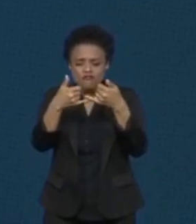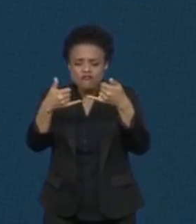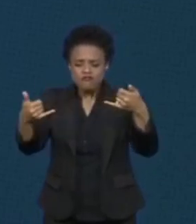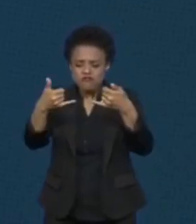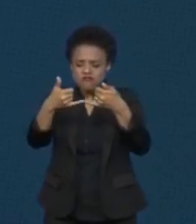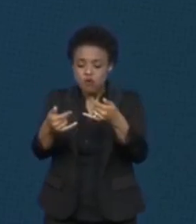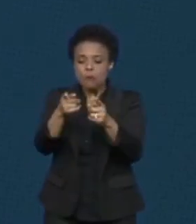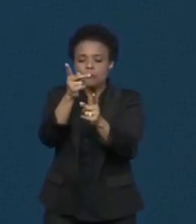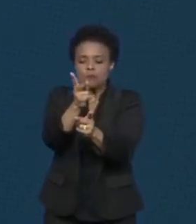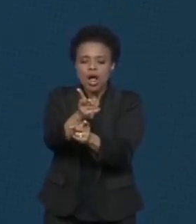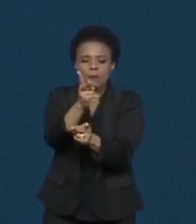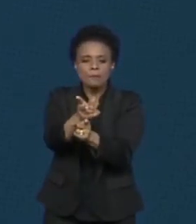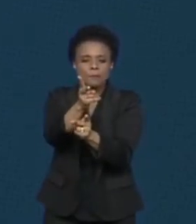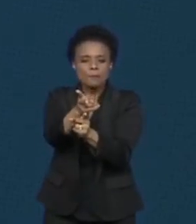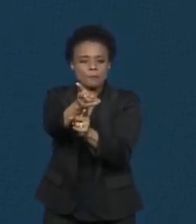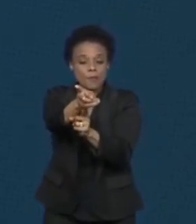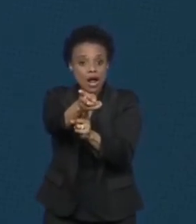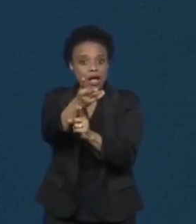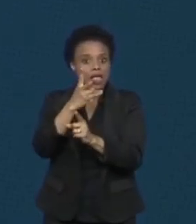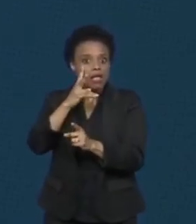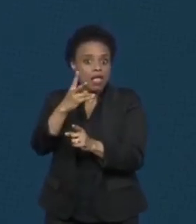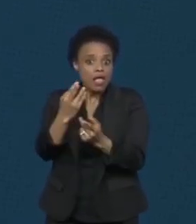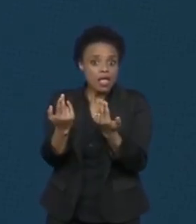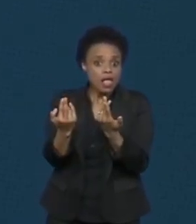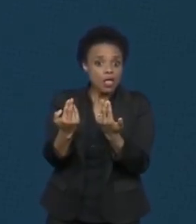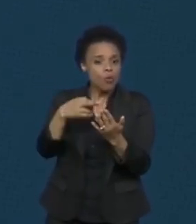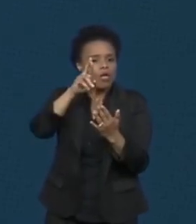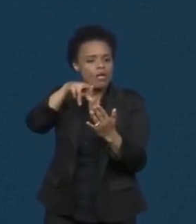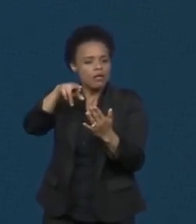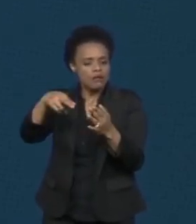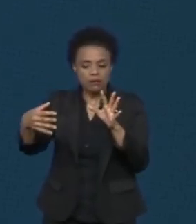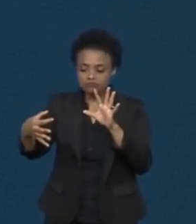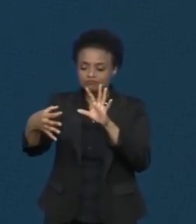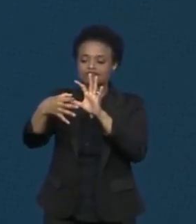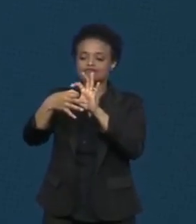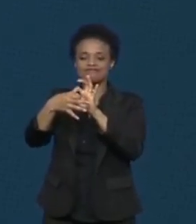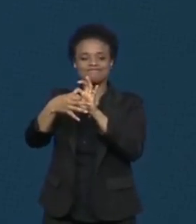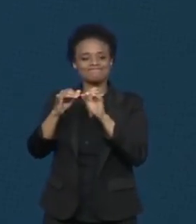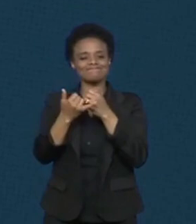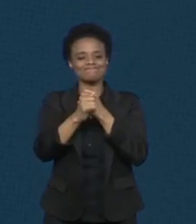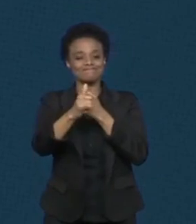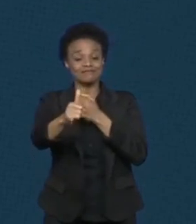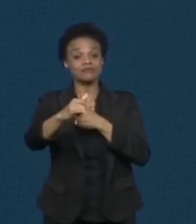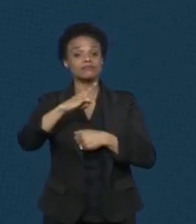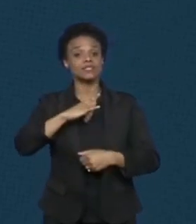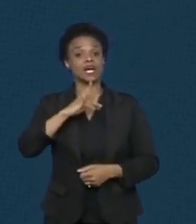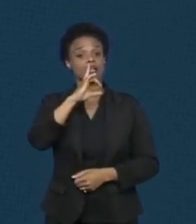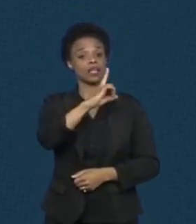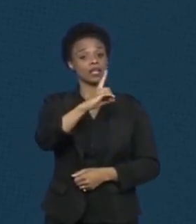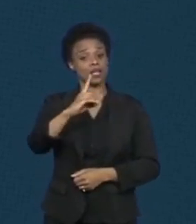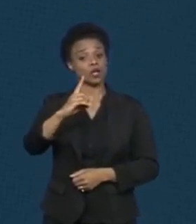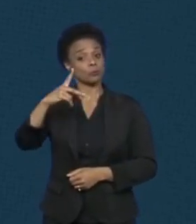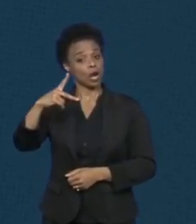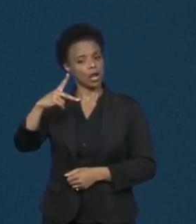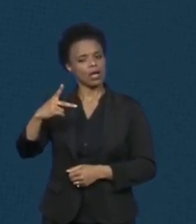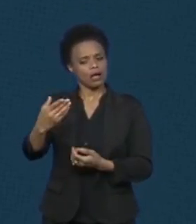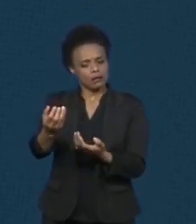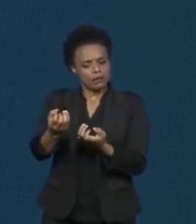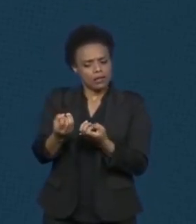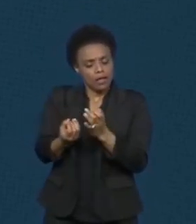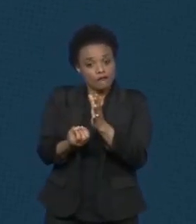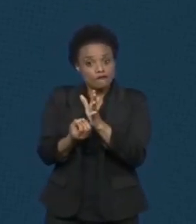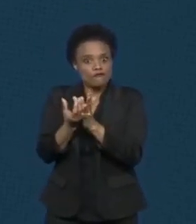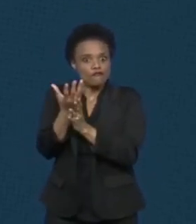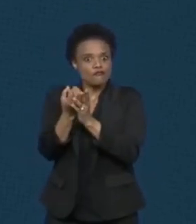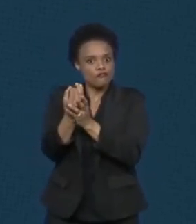uma fonte de tensão. Veja como as duas resistências elétricas estão no caminho da DDP fornecida pela fonte. Elas dividem